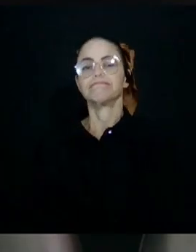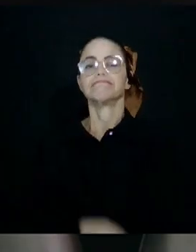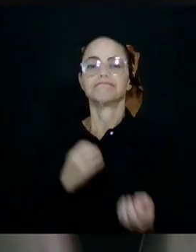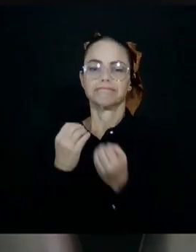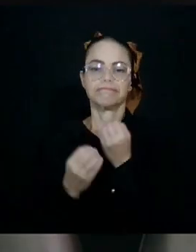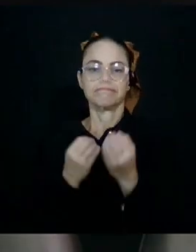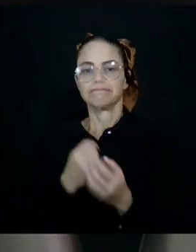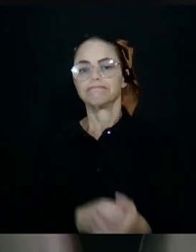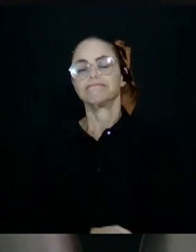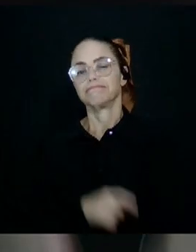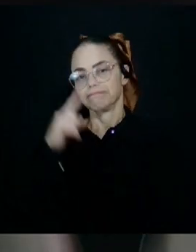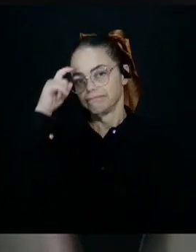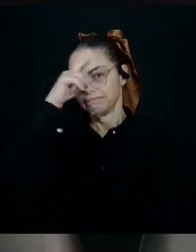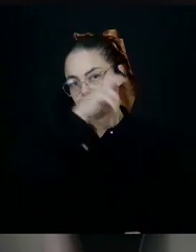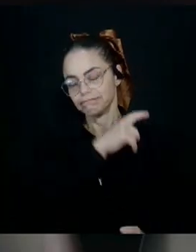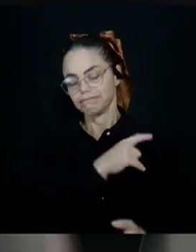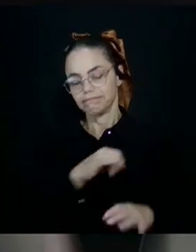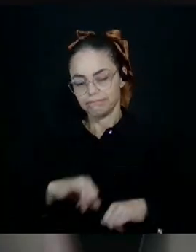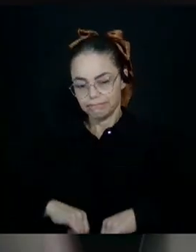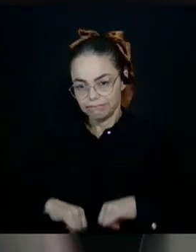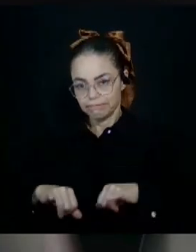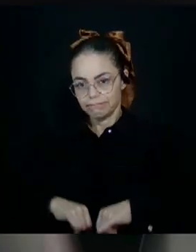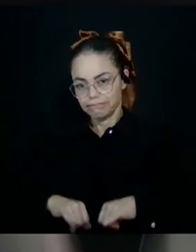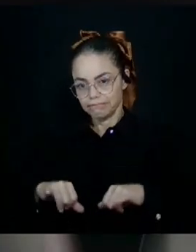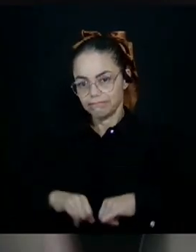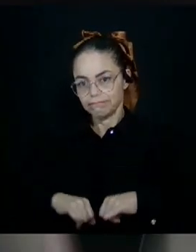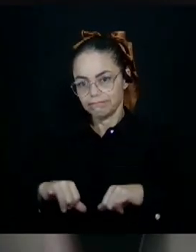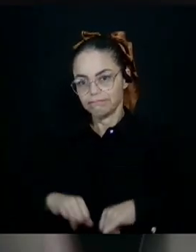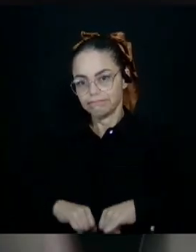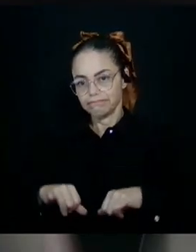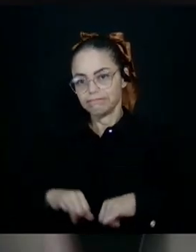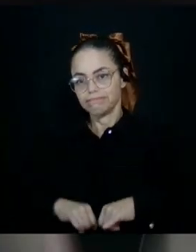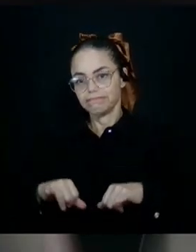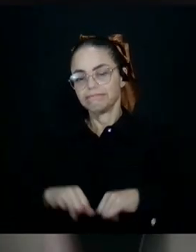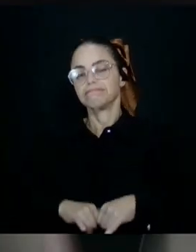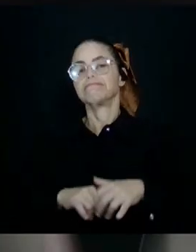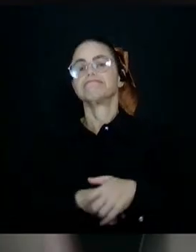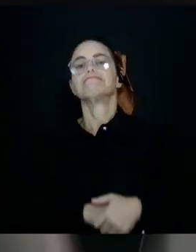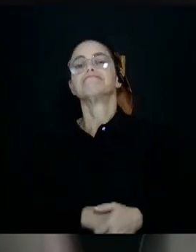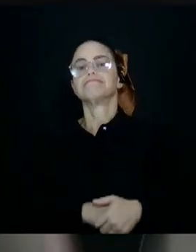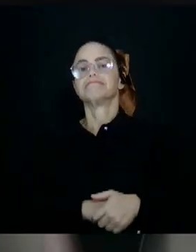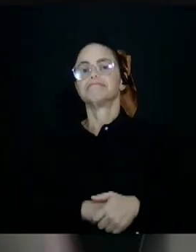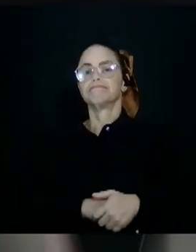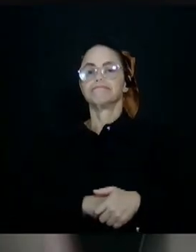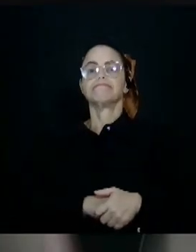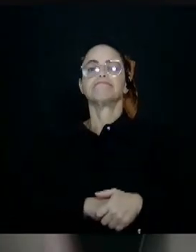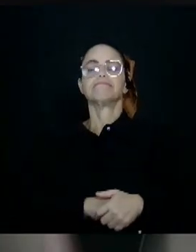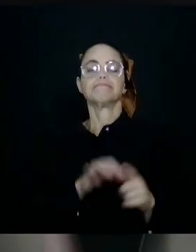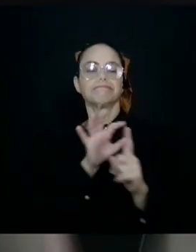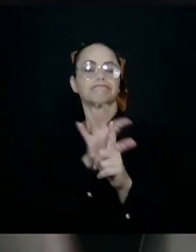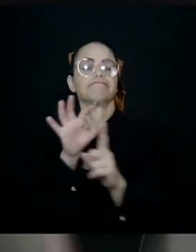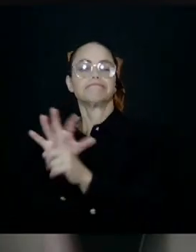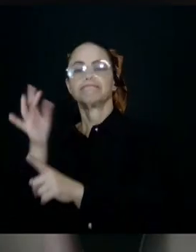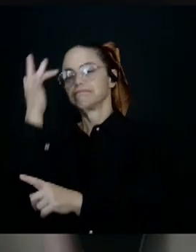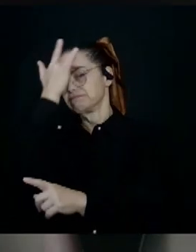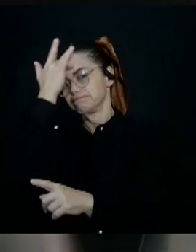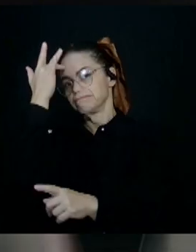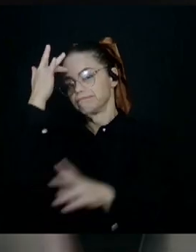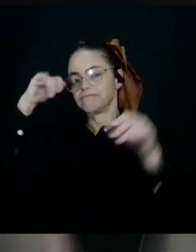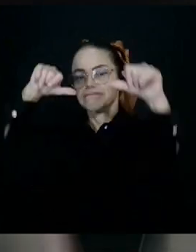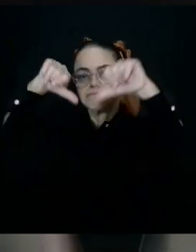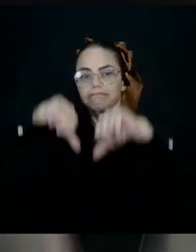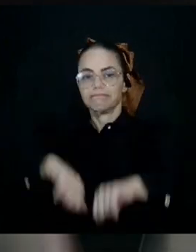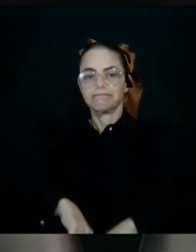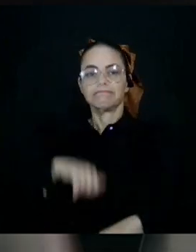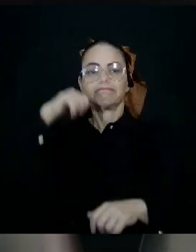é sofrido, e isso gera um sofrimento, né? Isso gera e afeta a saúde mental, né, das mulheres. Então, eu acho que é